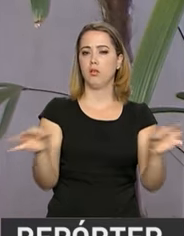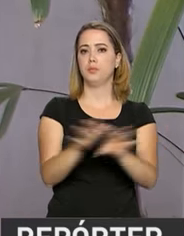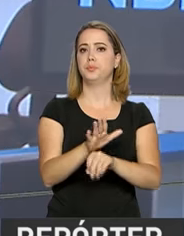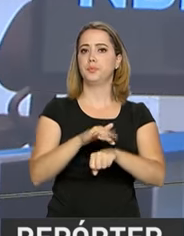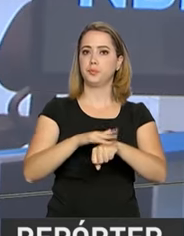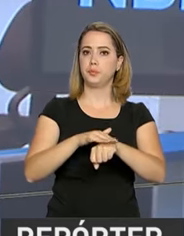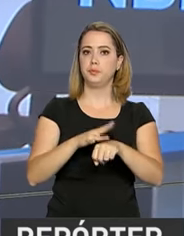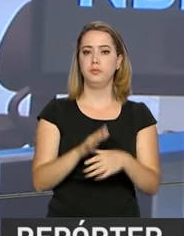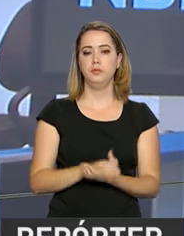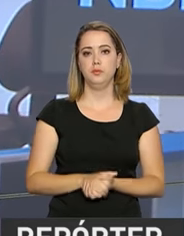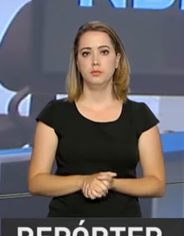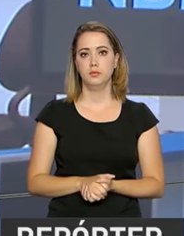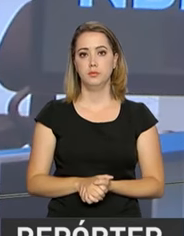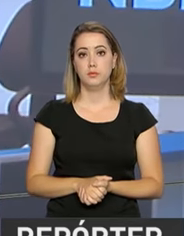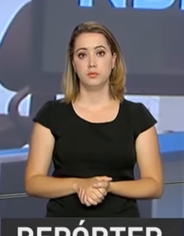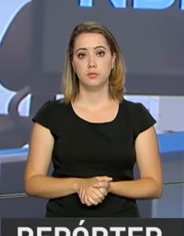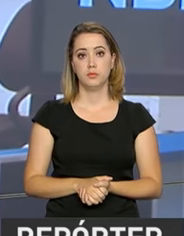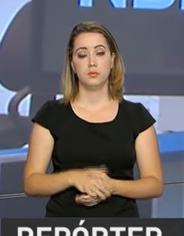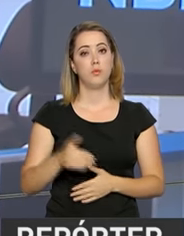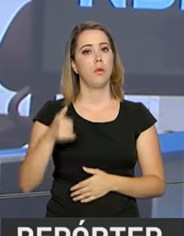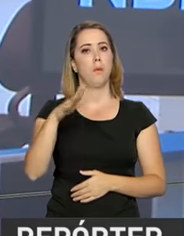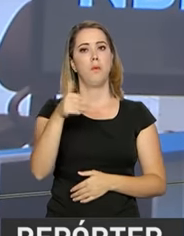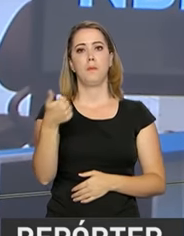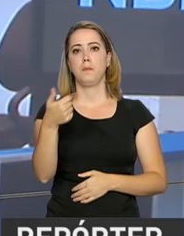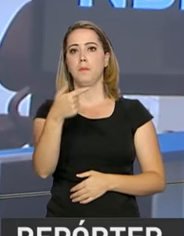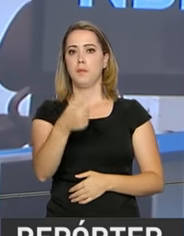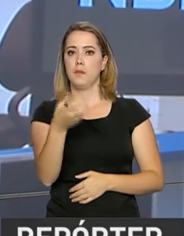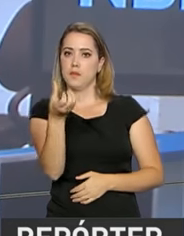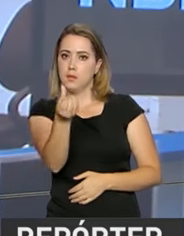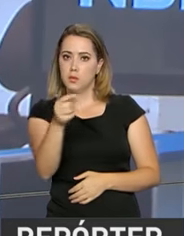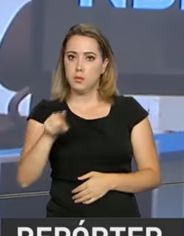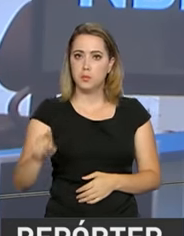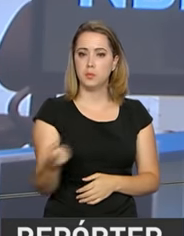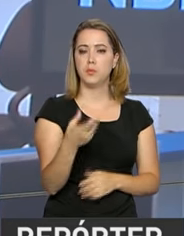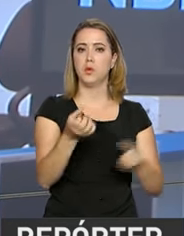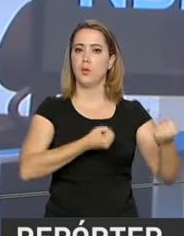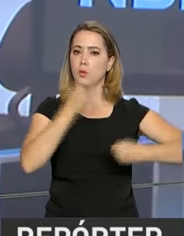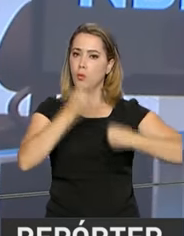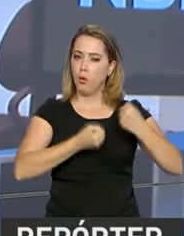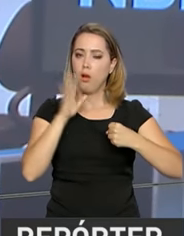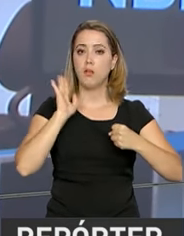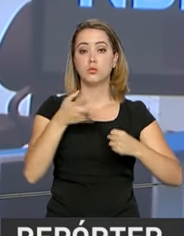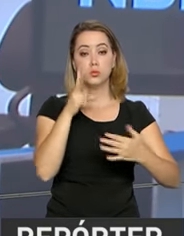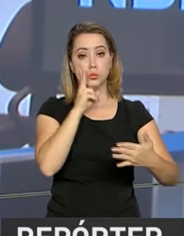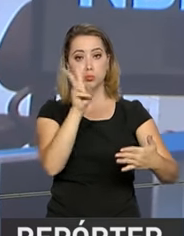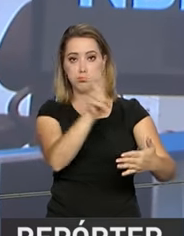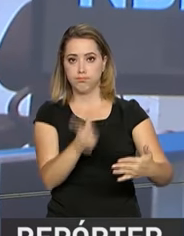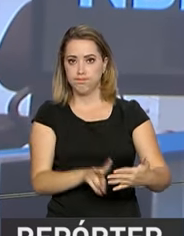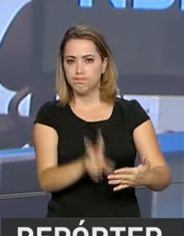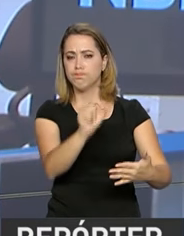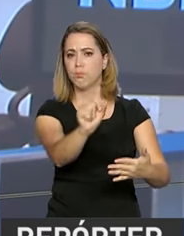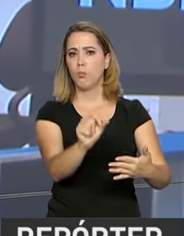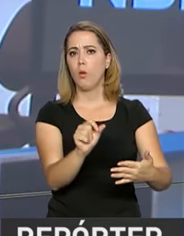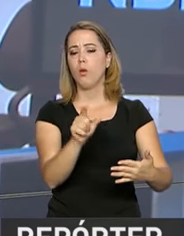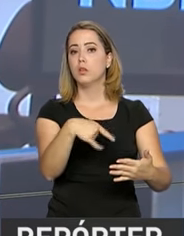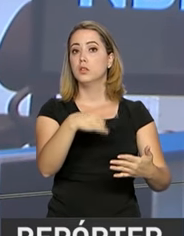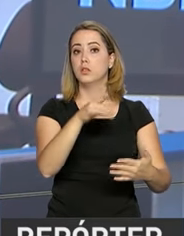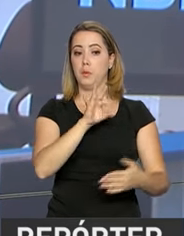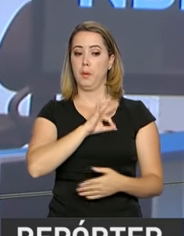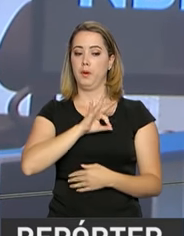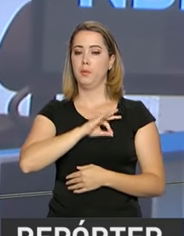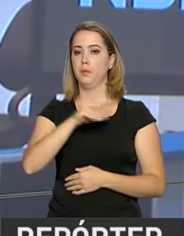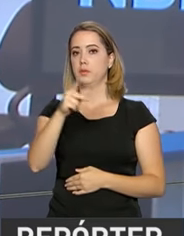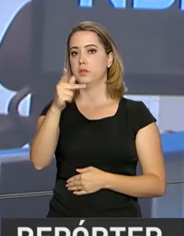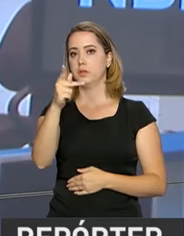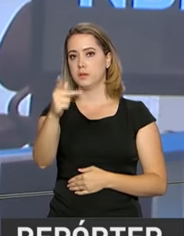2017 Tomara mais de 176.000 veículos foram fiscalizados pela Polícia Rodoviária Federal durante